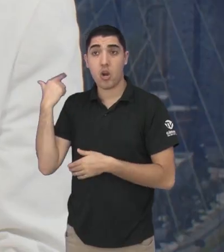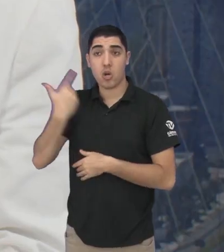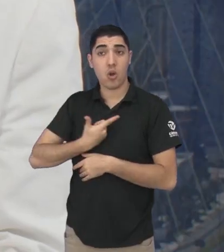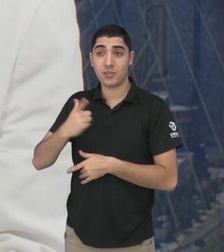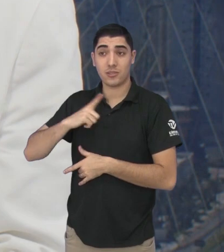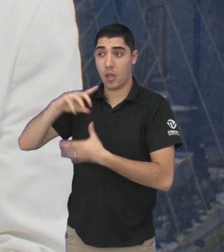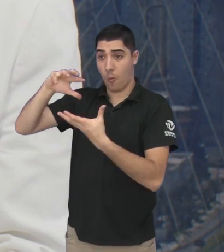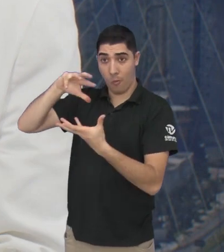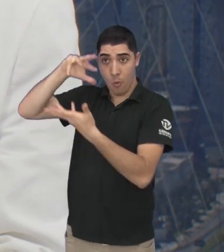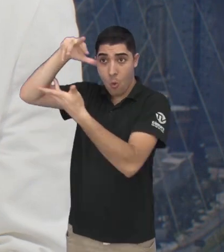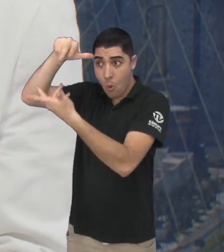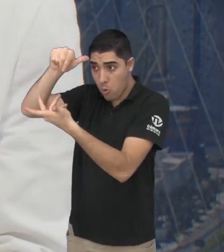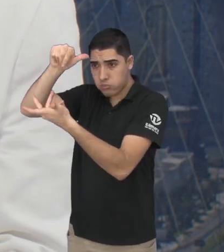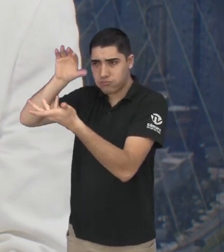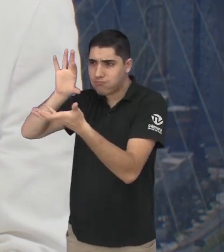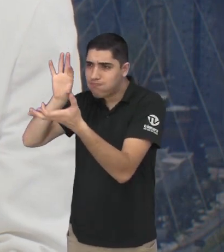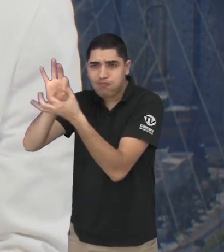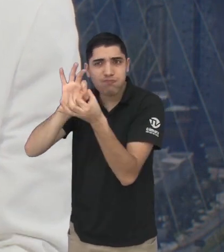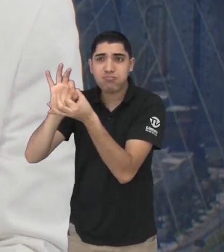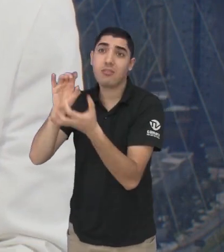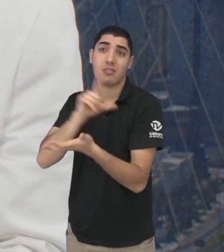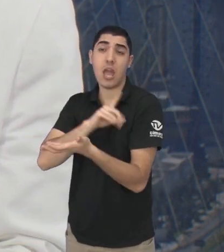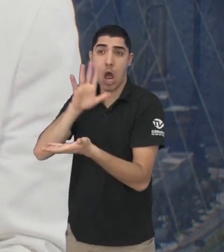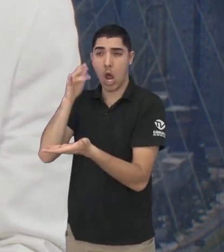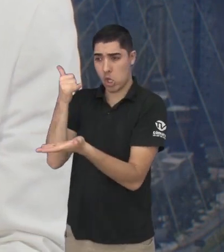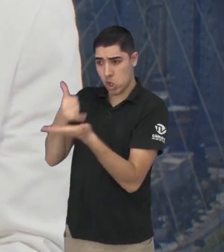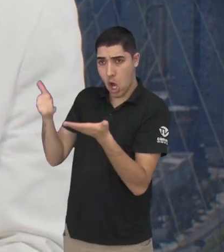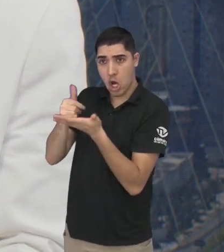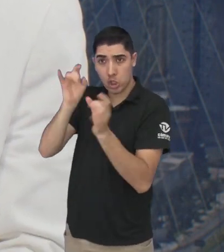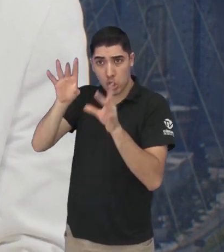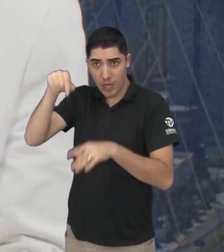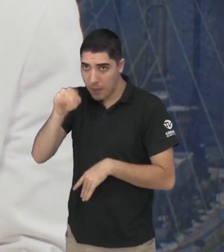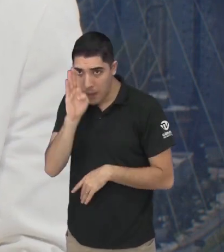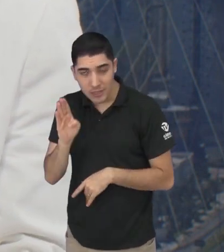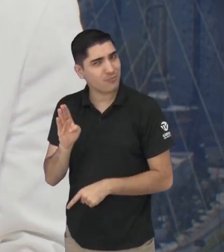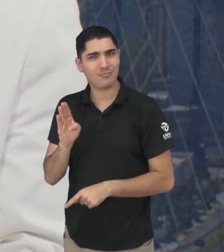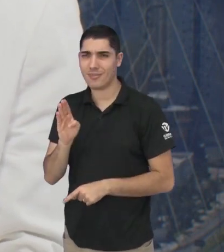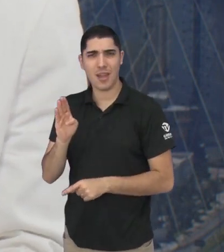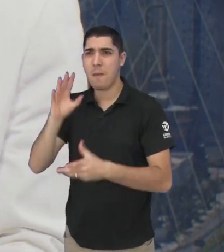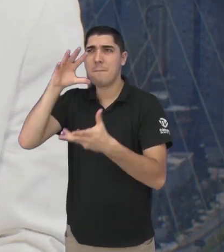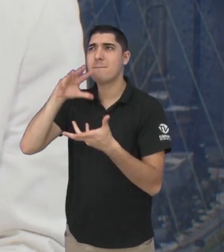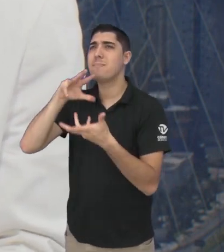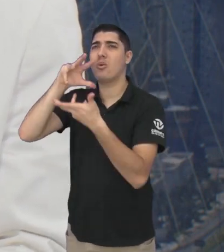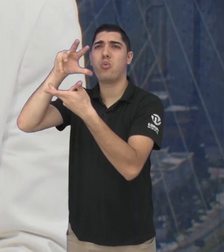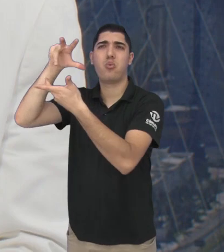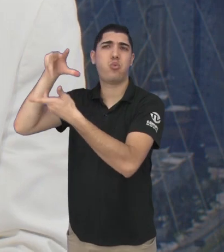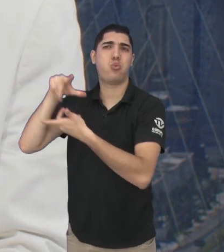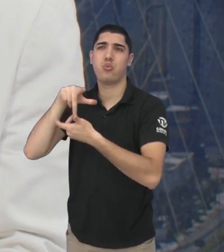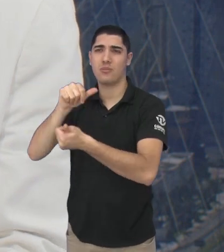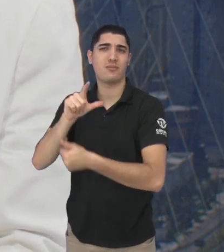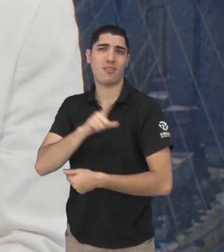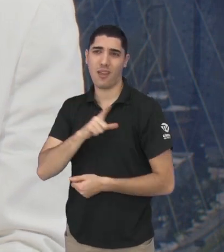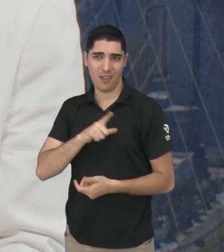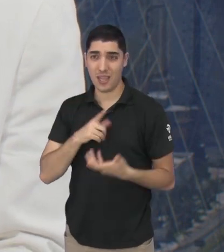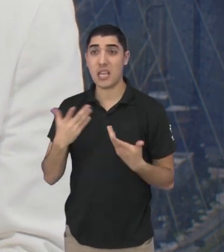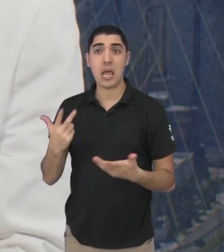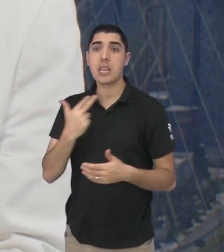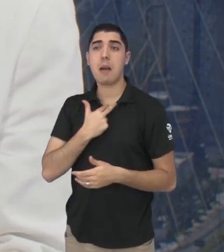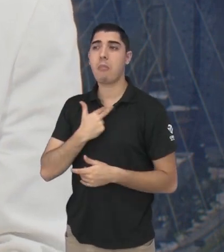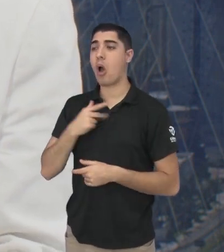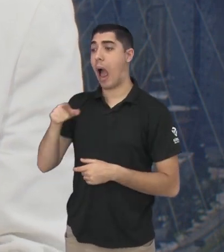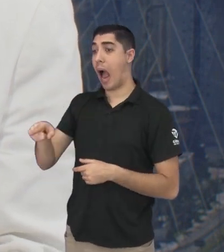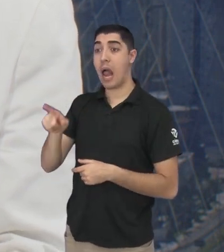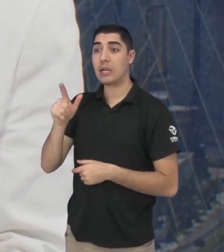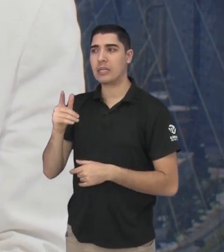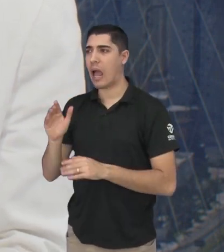aí conectados com o mundo. E a droga não é um problema local, não é um problema de Brasil, é do mundo. Então, não se dá para